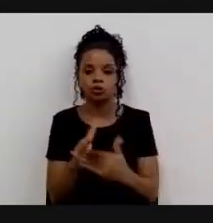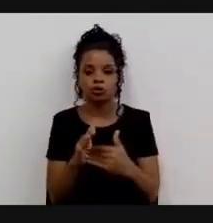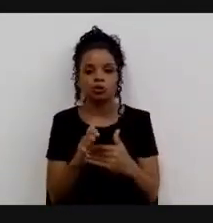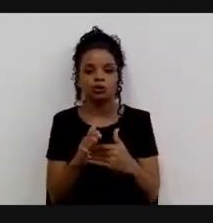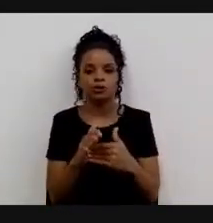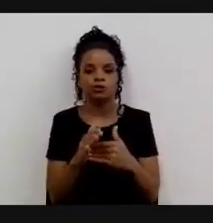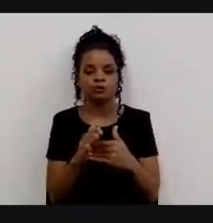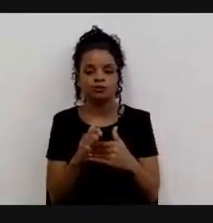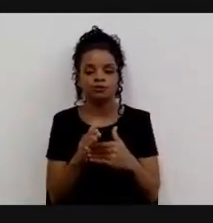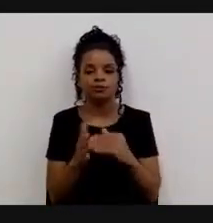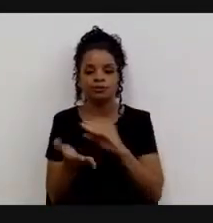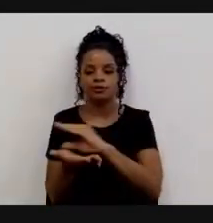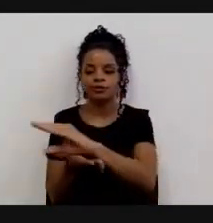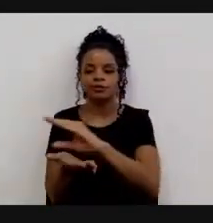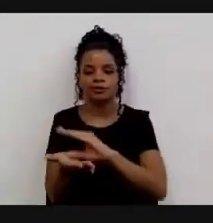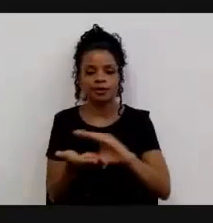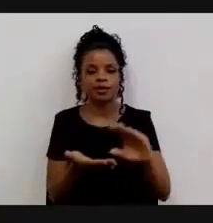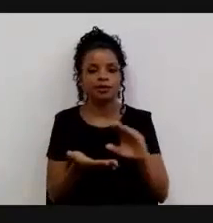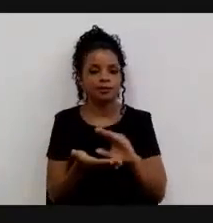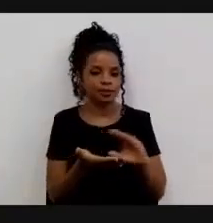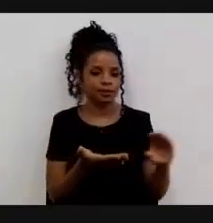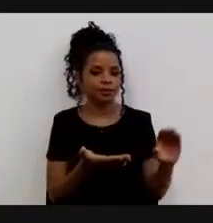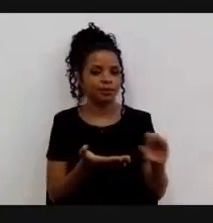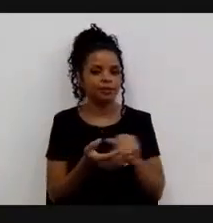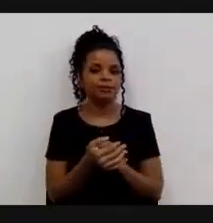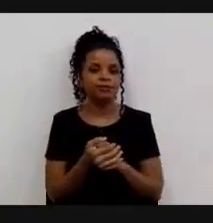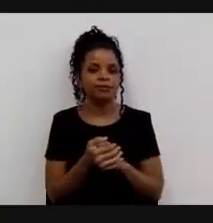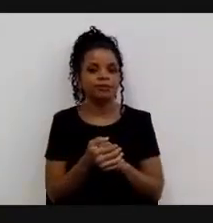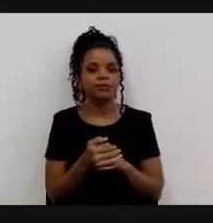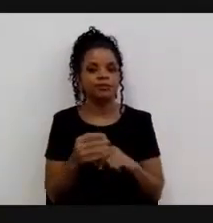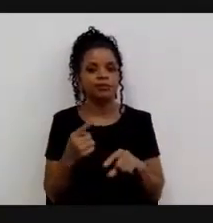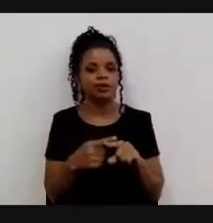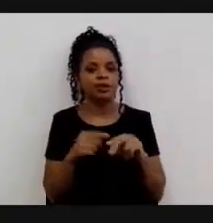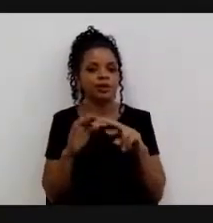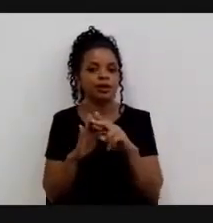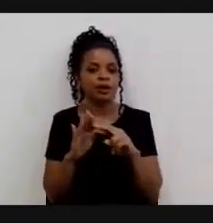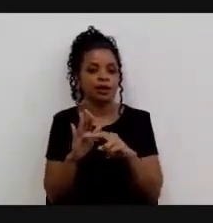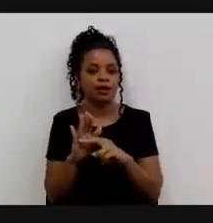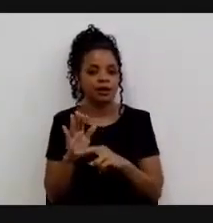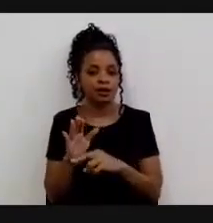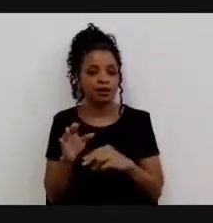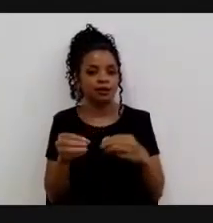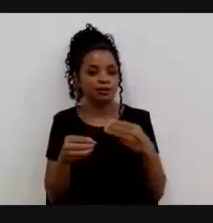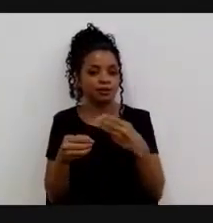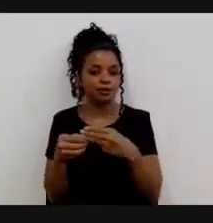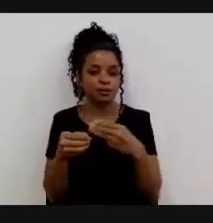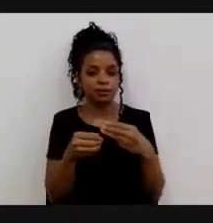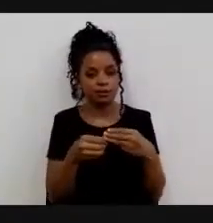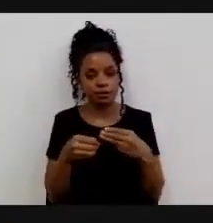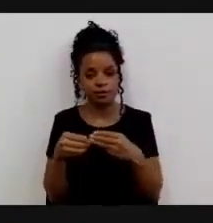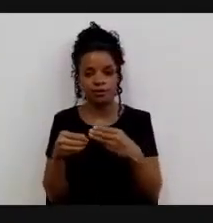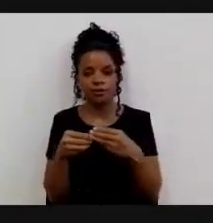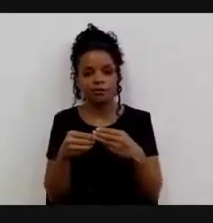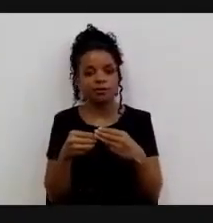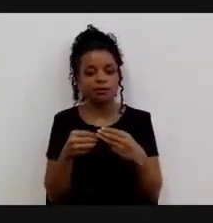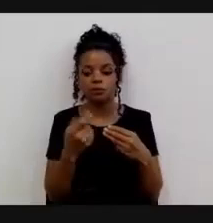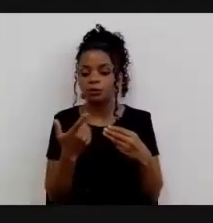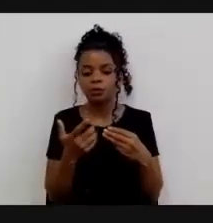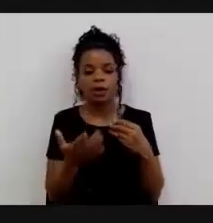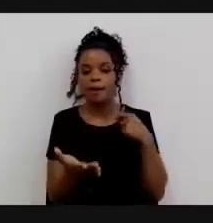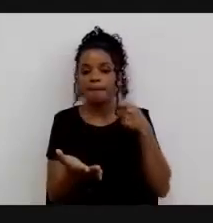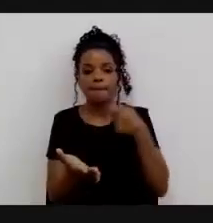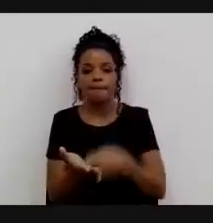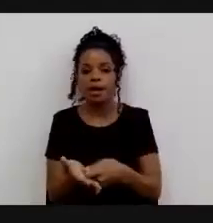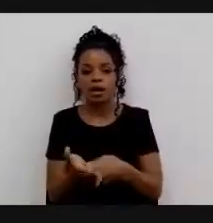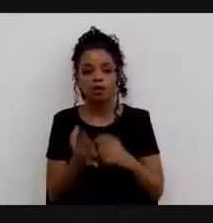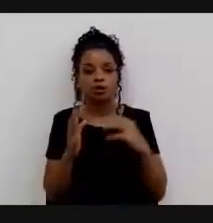inclusive, uma reclamação da Confederação Nacional dos Municípios que esses repasses de investimento não eram pagos na sua